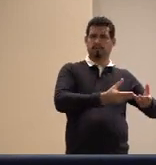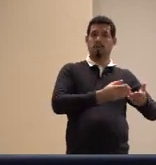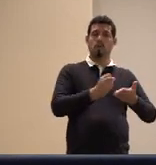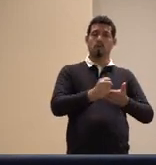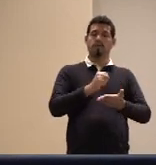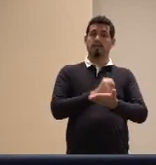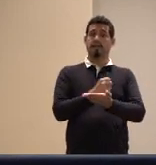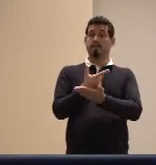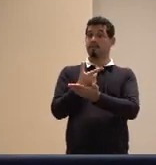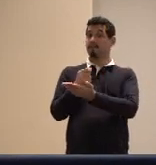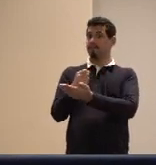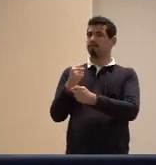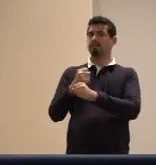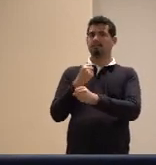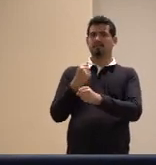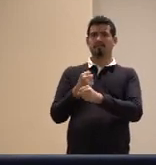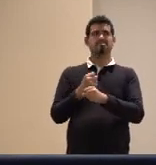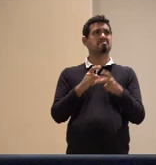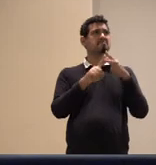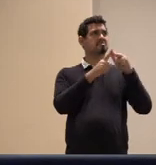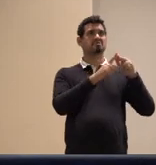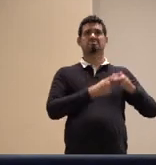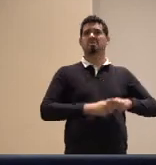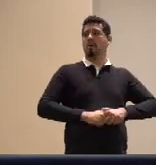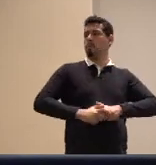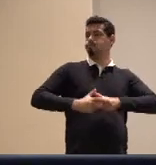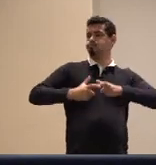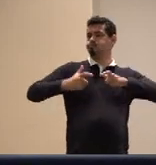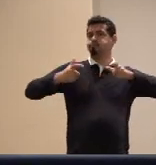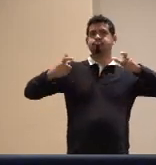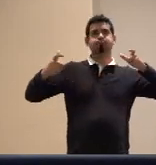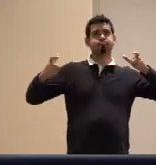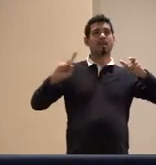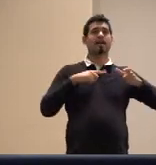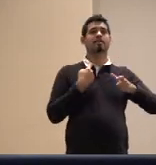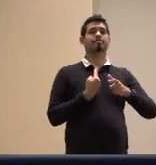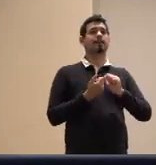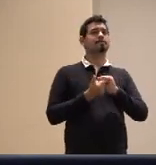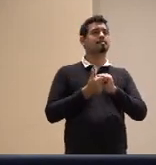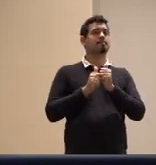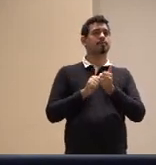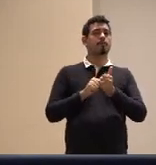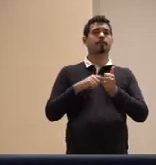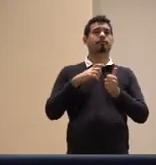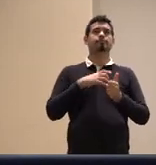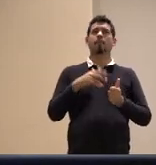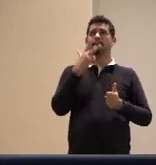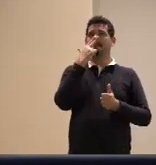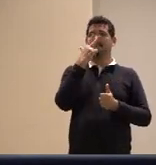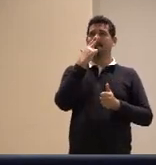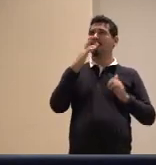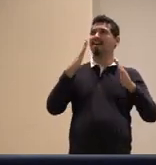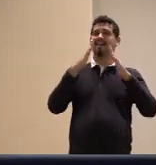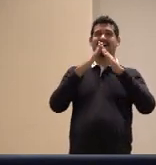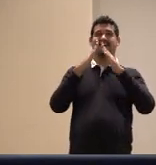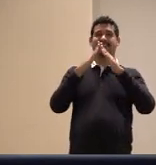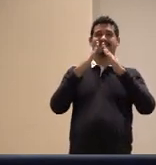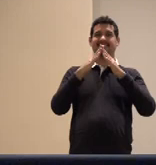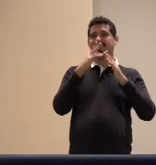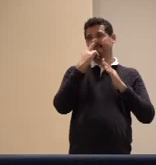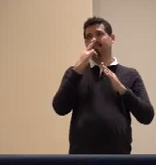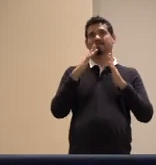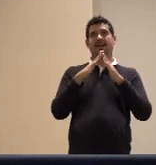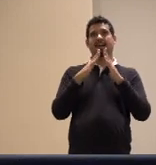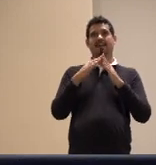A estrutura é uma estrutura bem, bem grande. E a gente conseguiu adequar, deixando em formato de casa, né, para parecer realmente uma